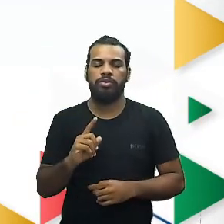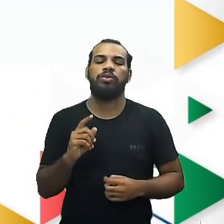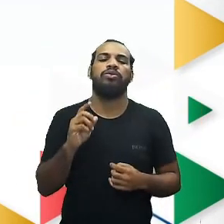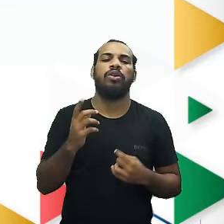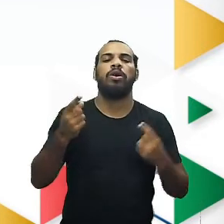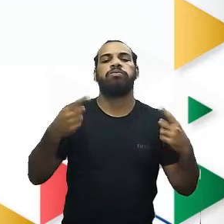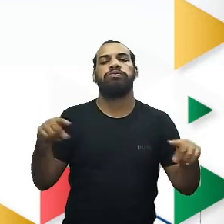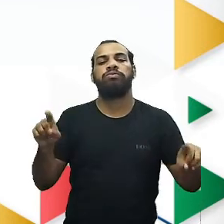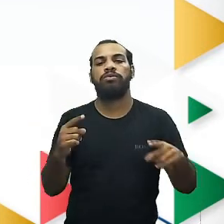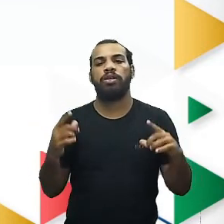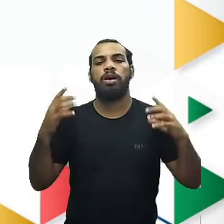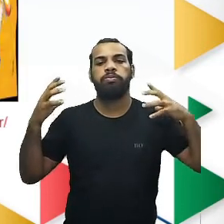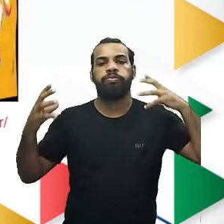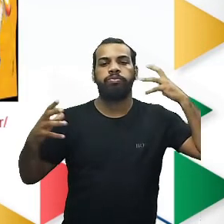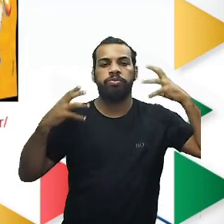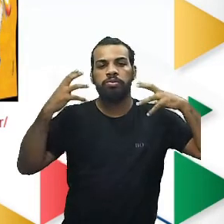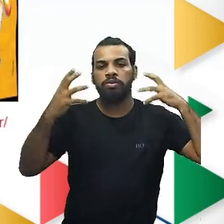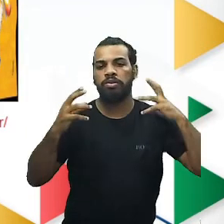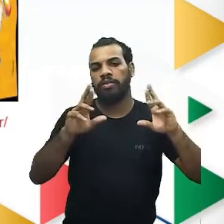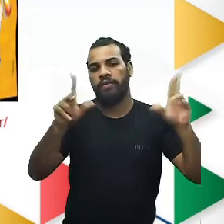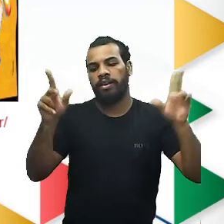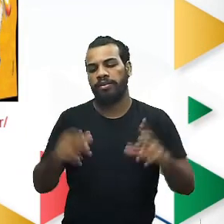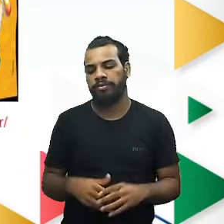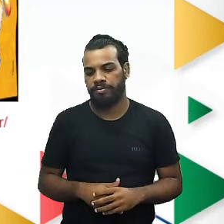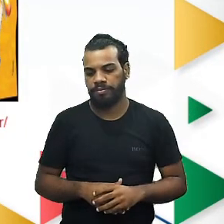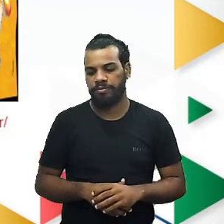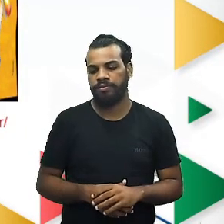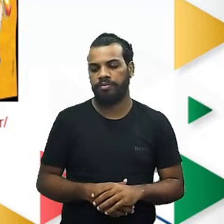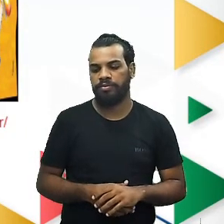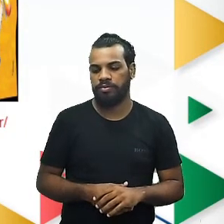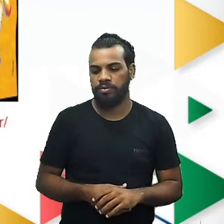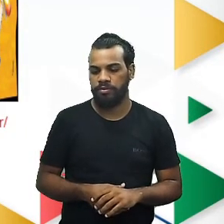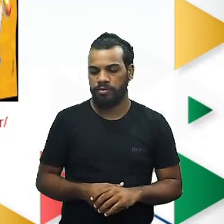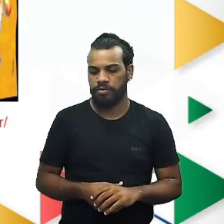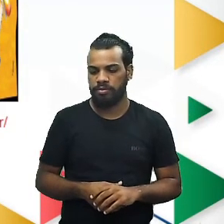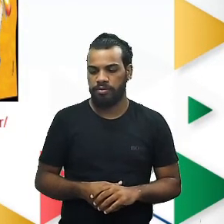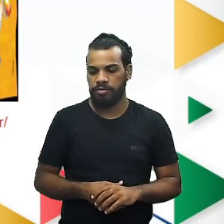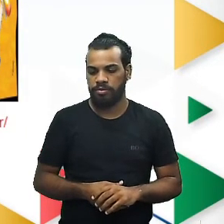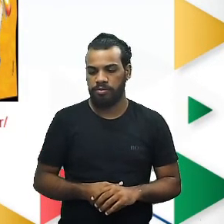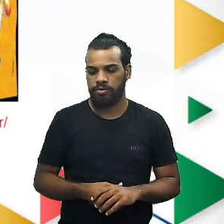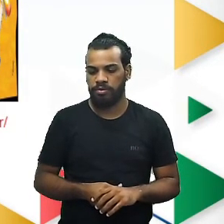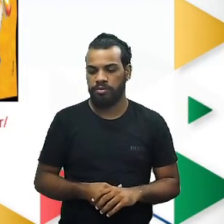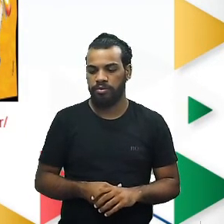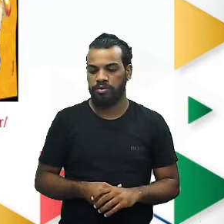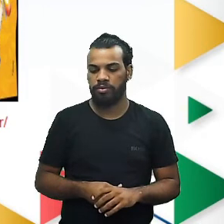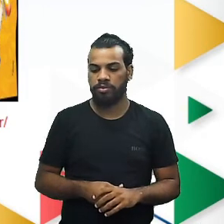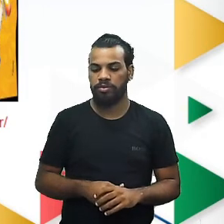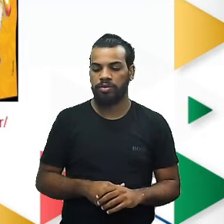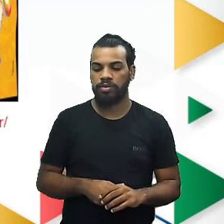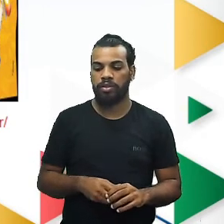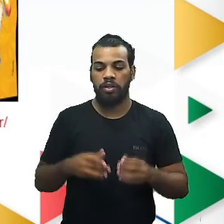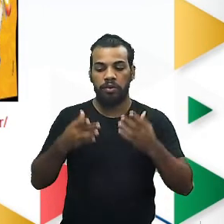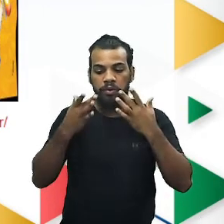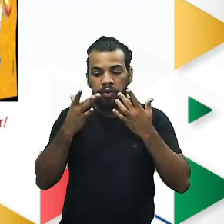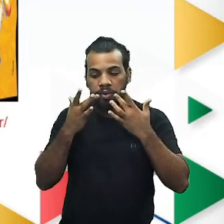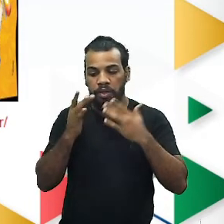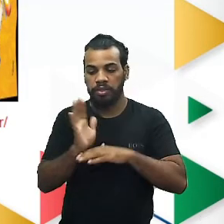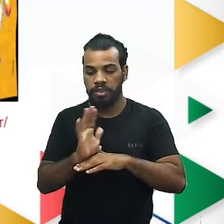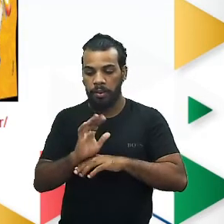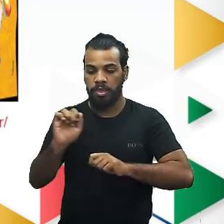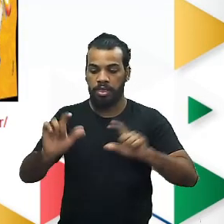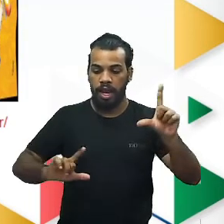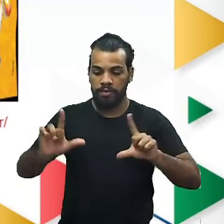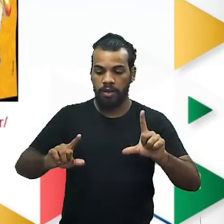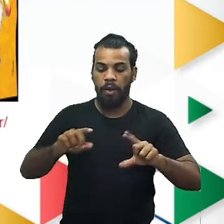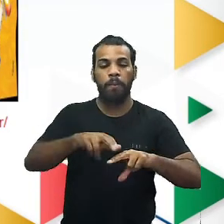dos musicais que a gente conhece. Os musicais que são apresentados nos teatros, nos cinemas e na televisão foram influenciados